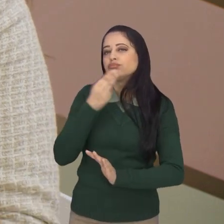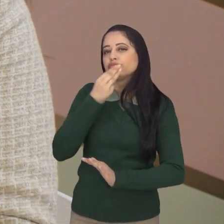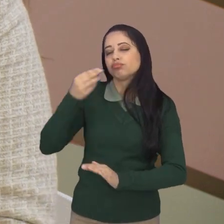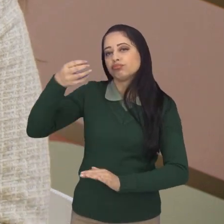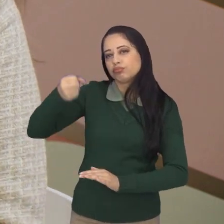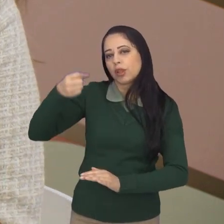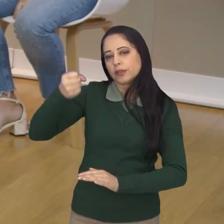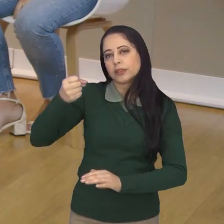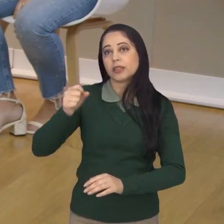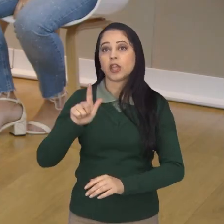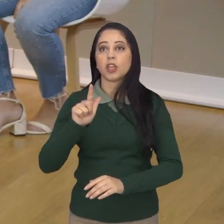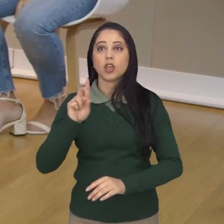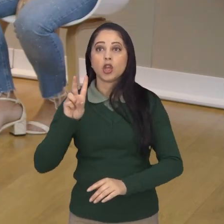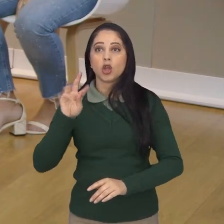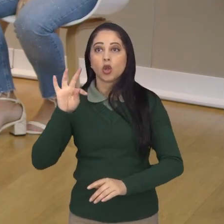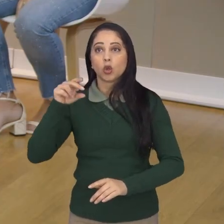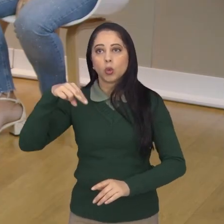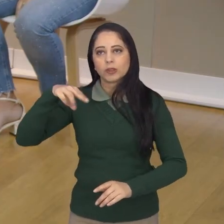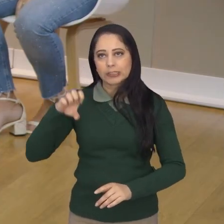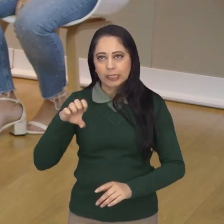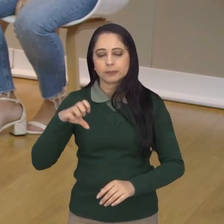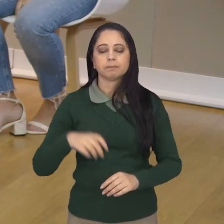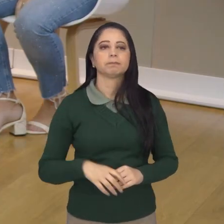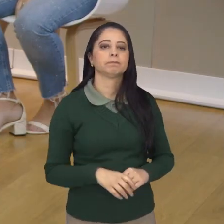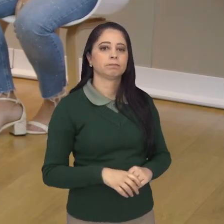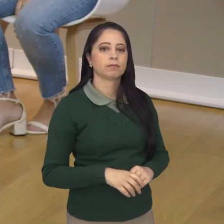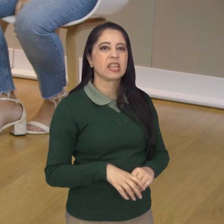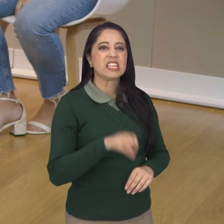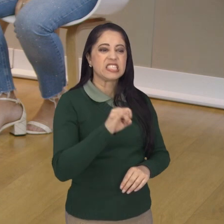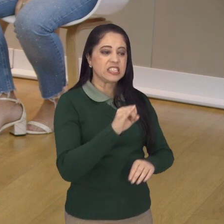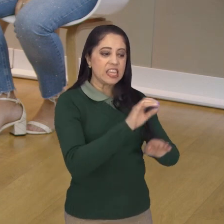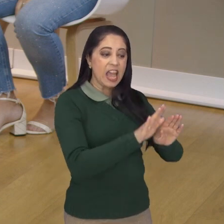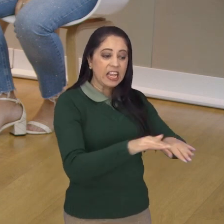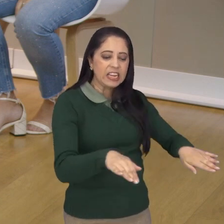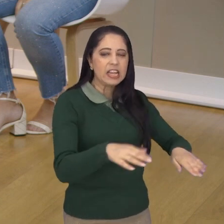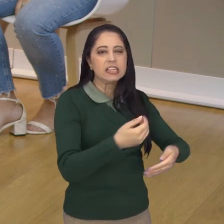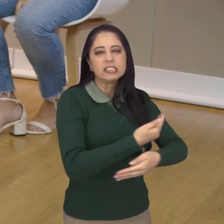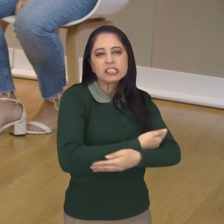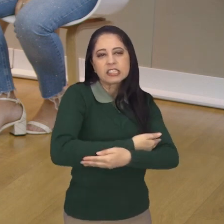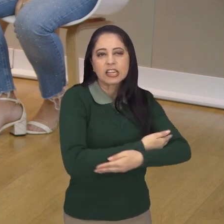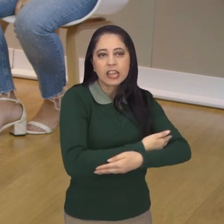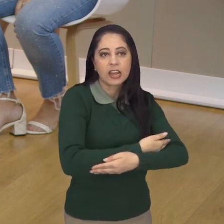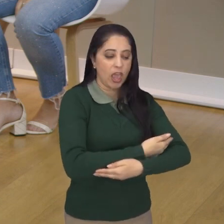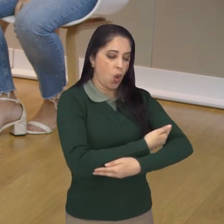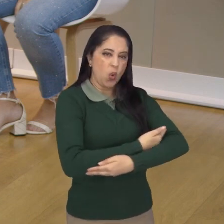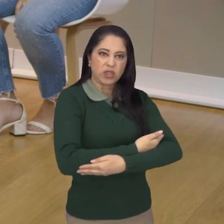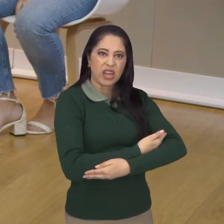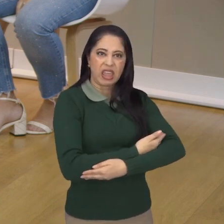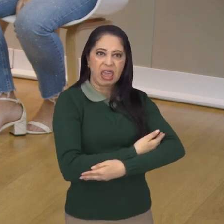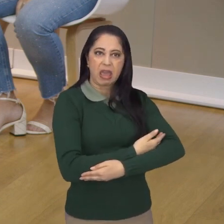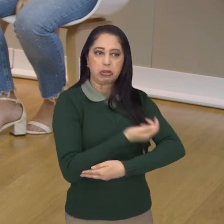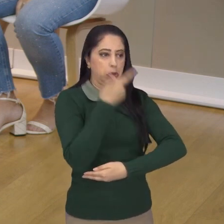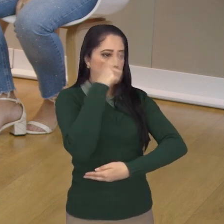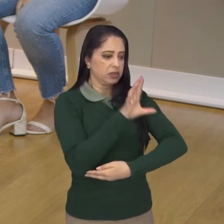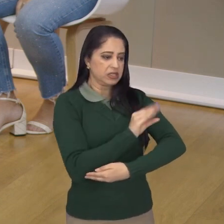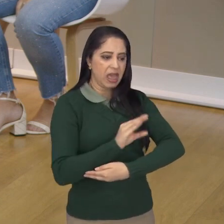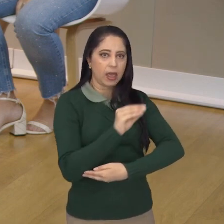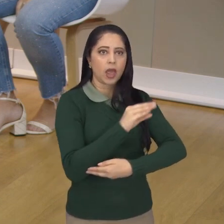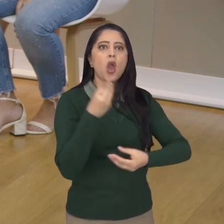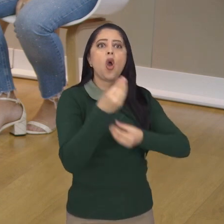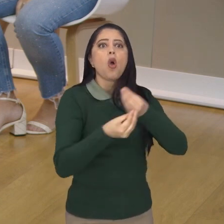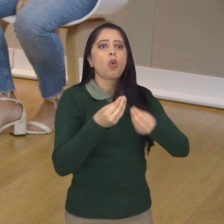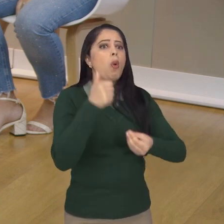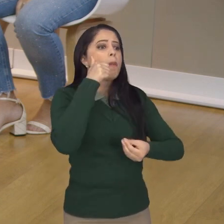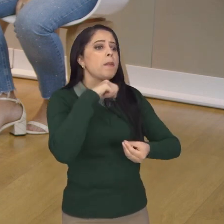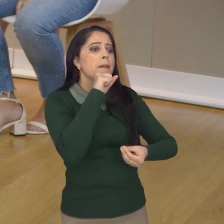né? Entendi. Tati, e uma criança, de repente, ou um bebê? O bebê, principalmente, que não consegue falar. Como que o pai, os pais,